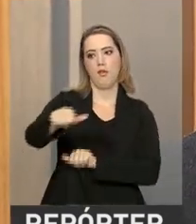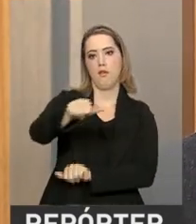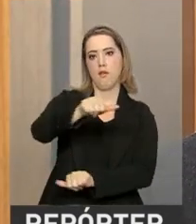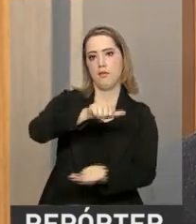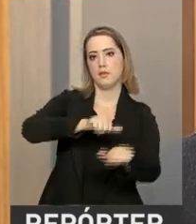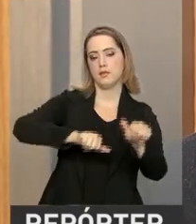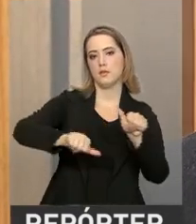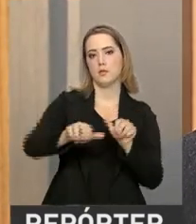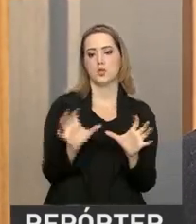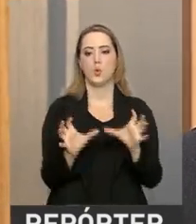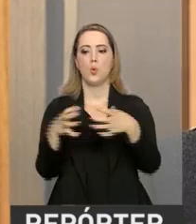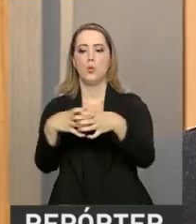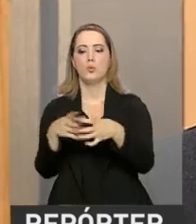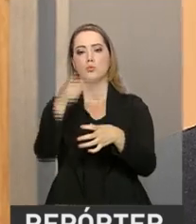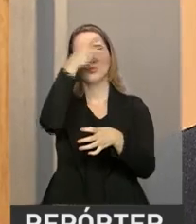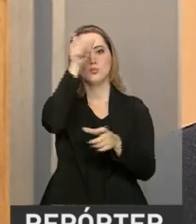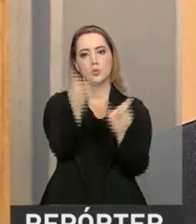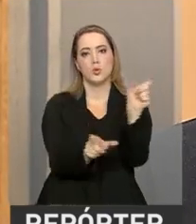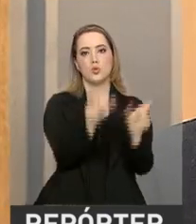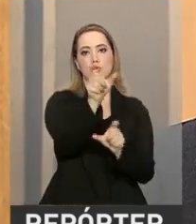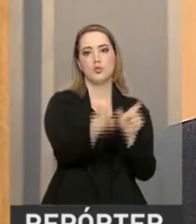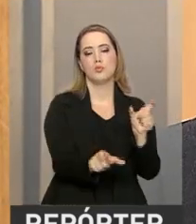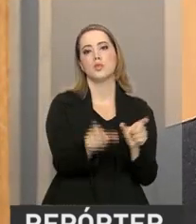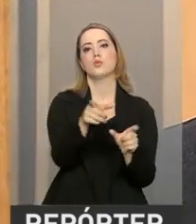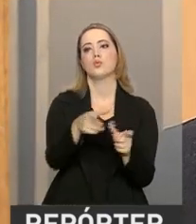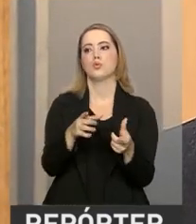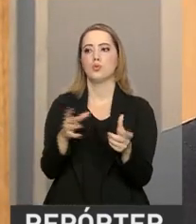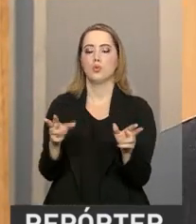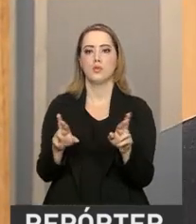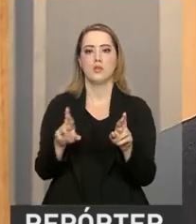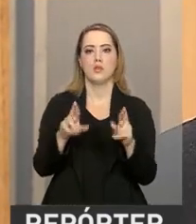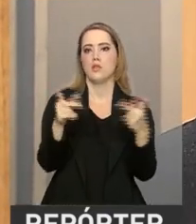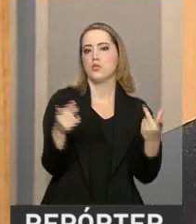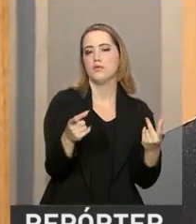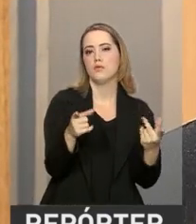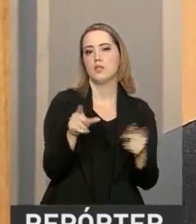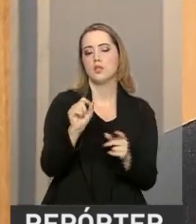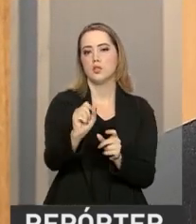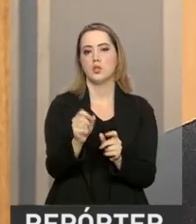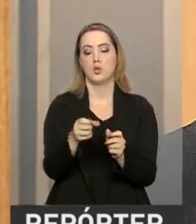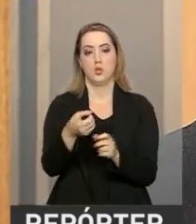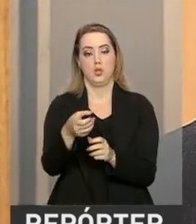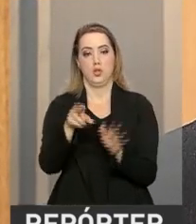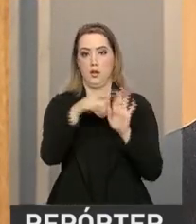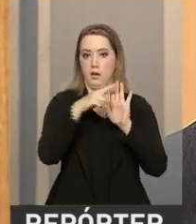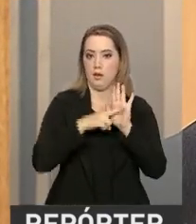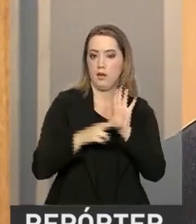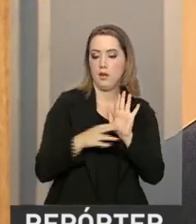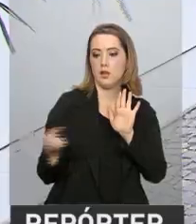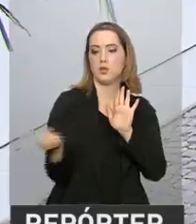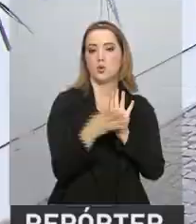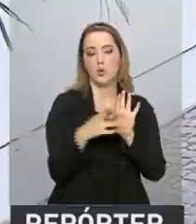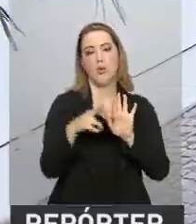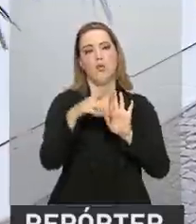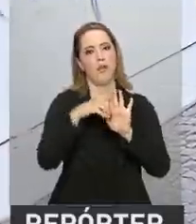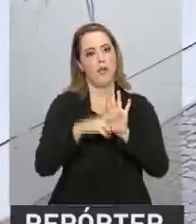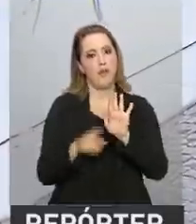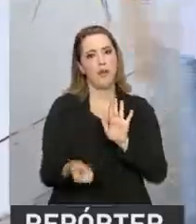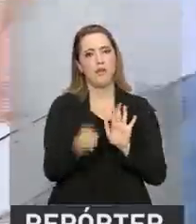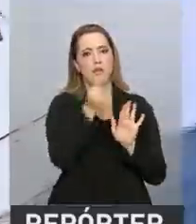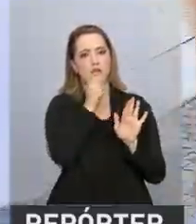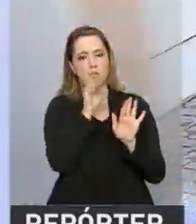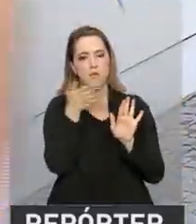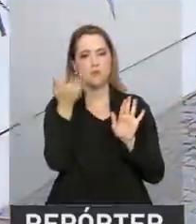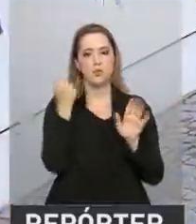seja, é um grupo de pessoas para os quais não vai se aplicar nem as regras novas, nem as regras antigas, alguma coisa no meio do caminho. Maria Deusalina